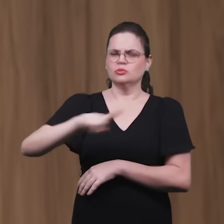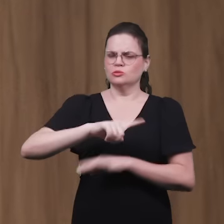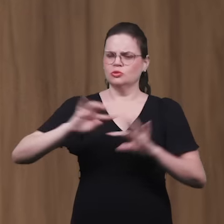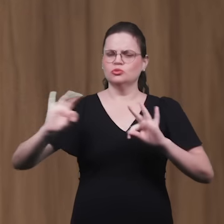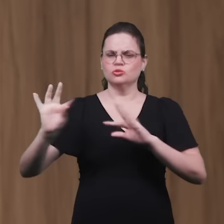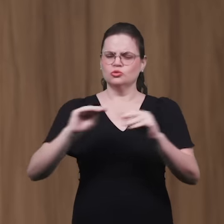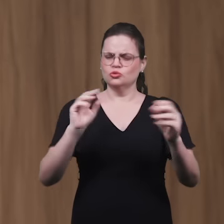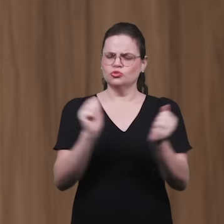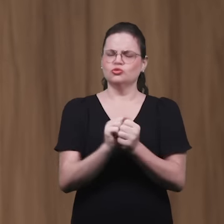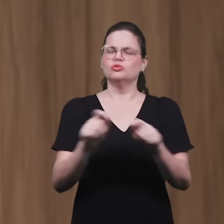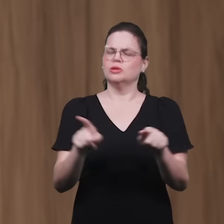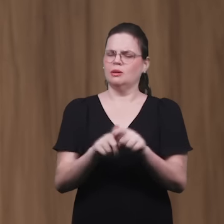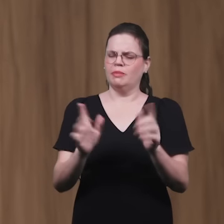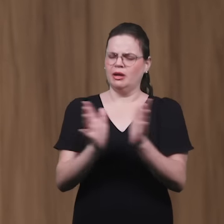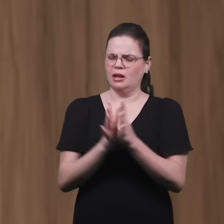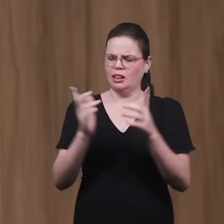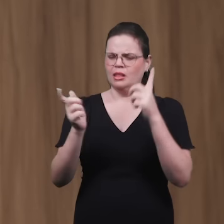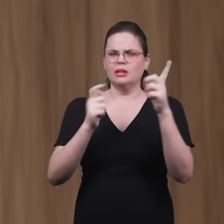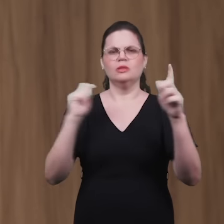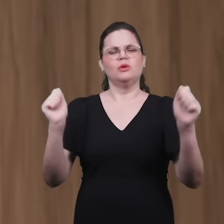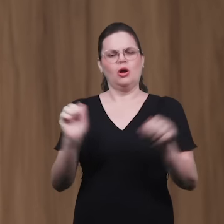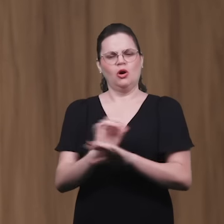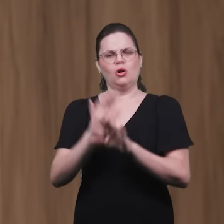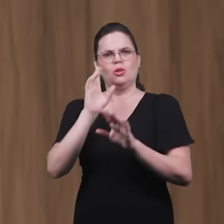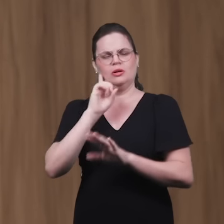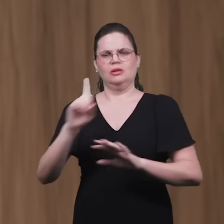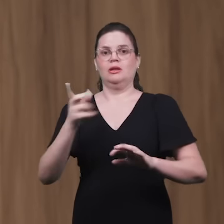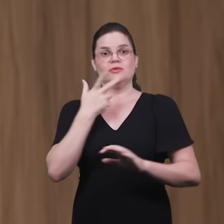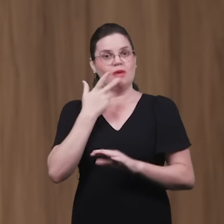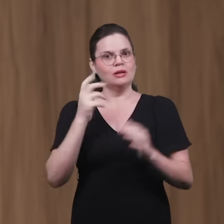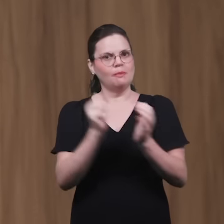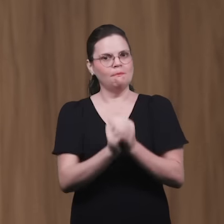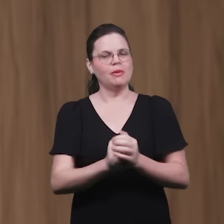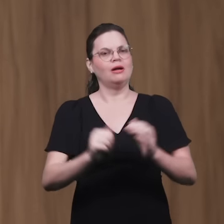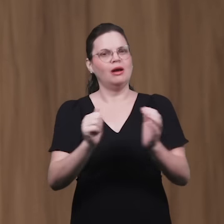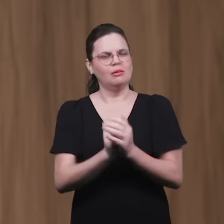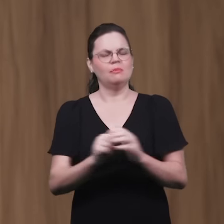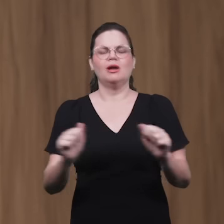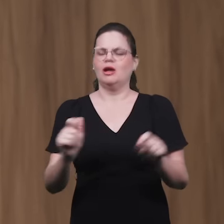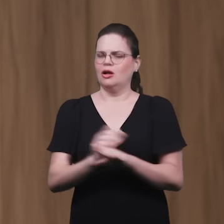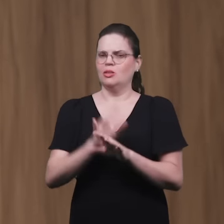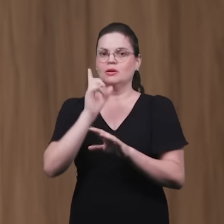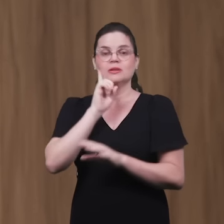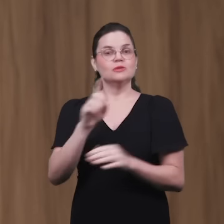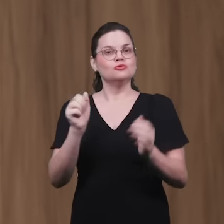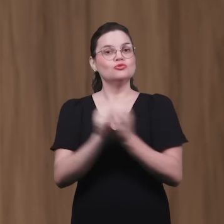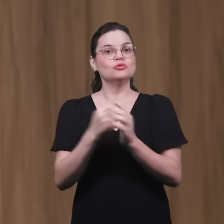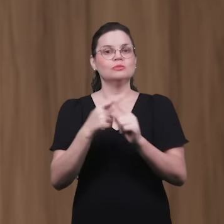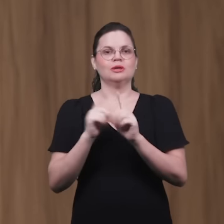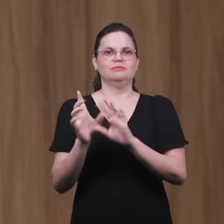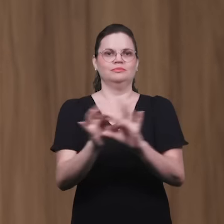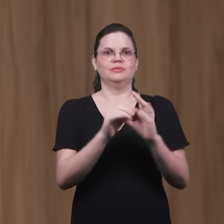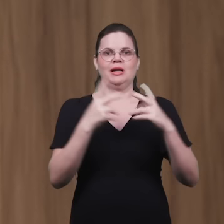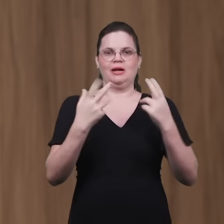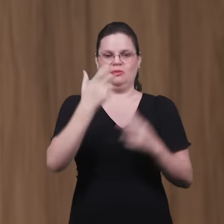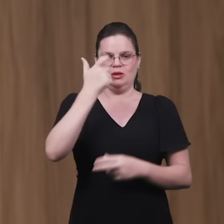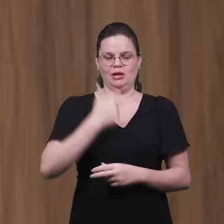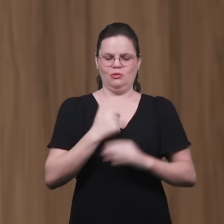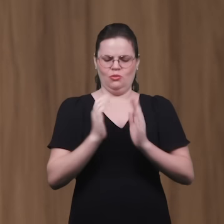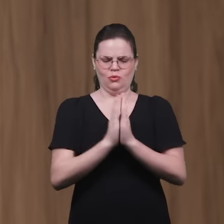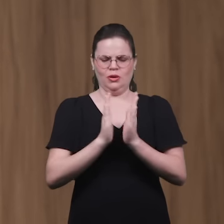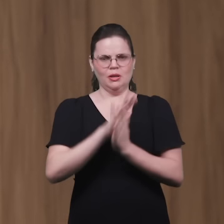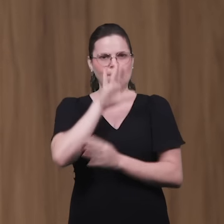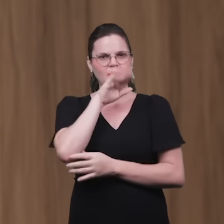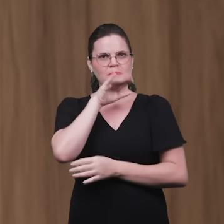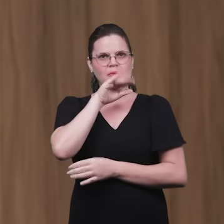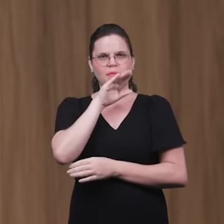glorificando, dizendo glória, dizendo aleluia, dizendo amém, né? É como a oração, eu posso não estar falando a oração, o outro